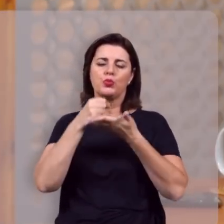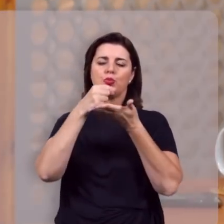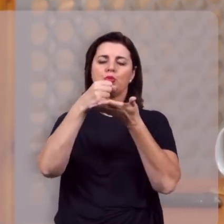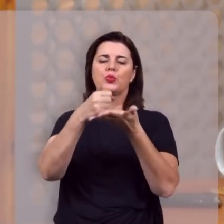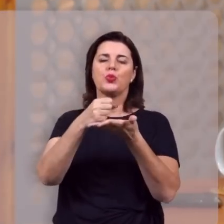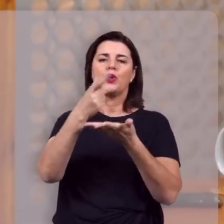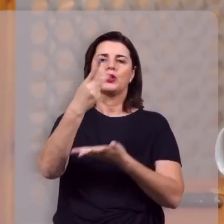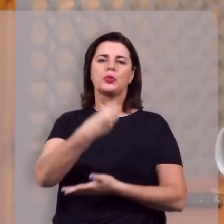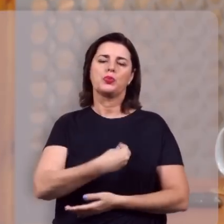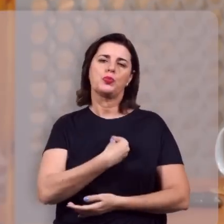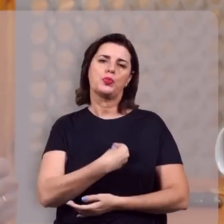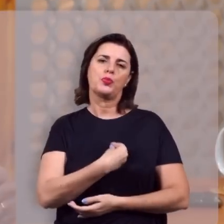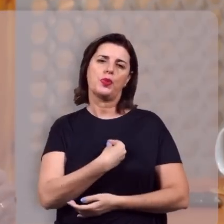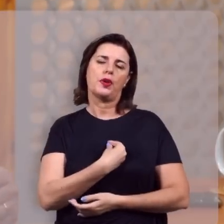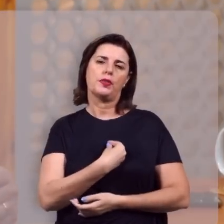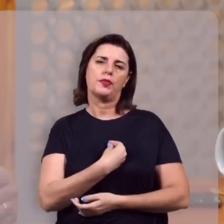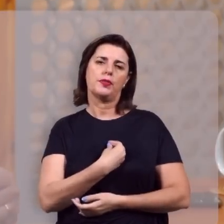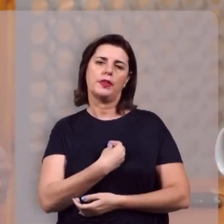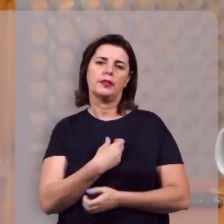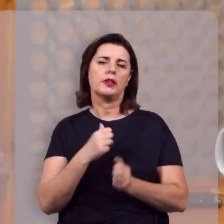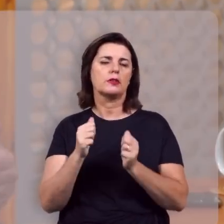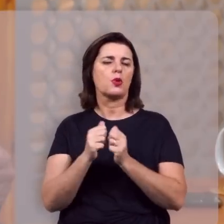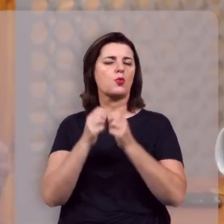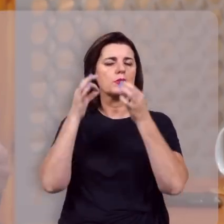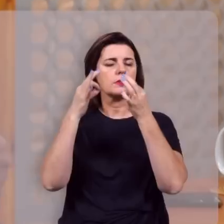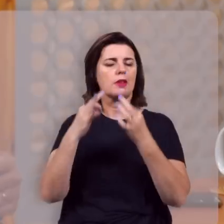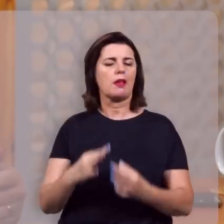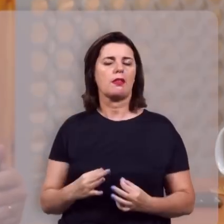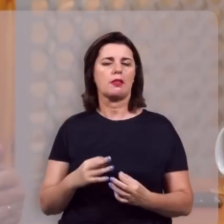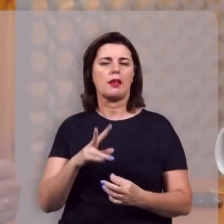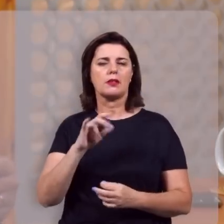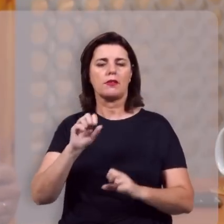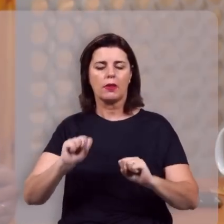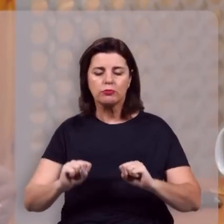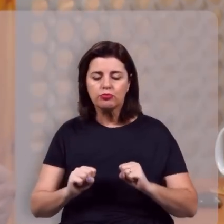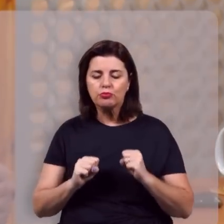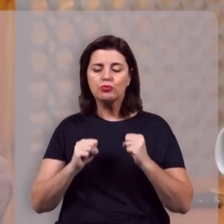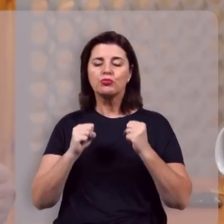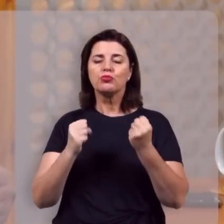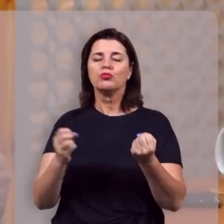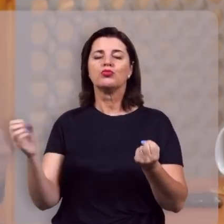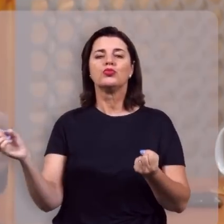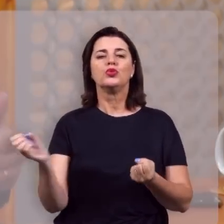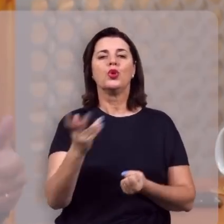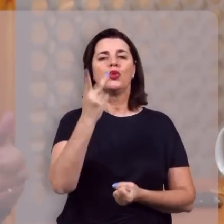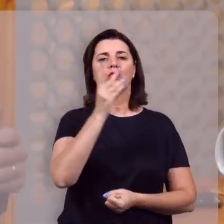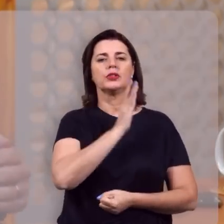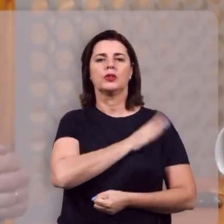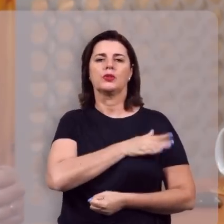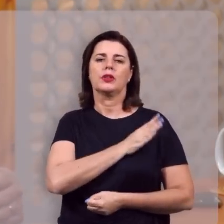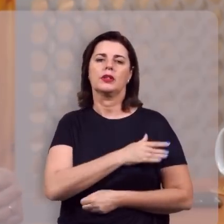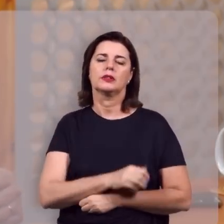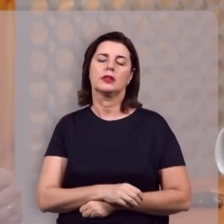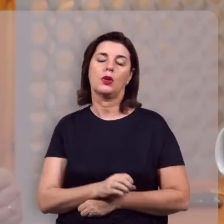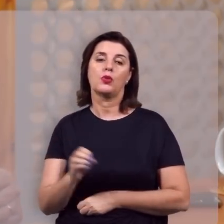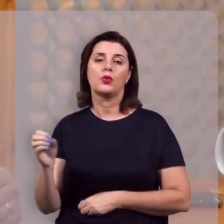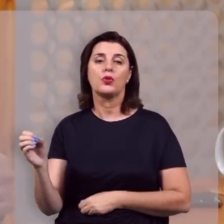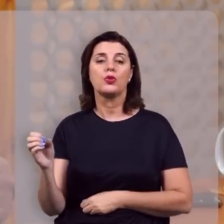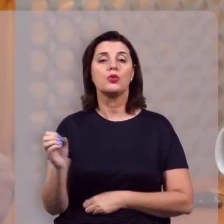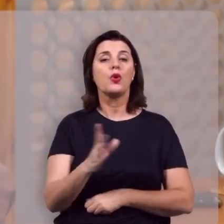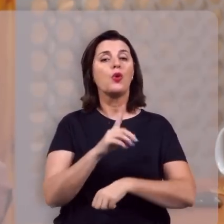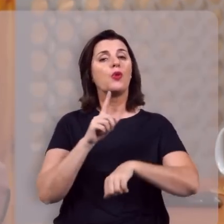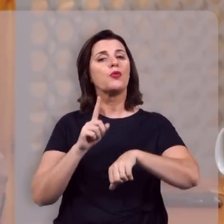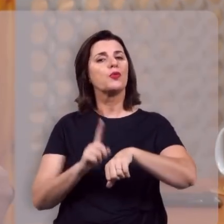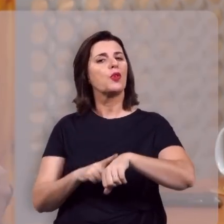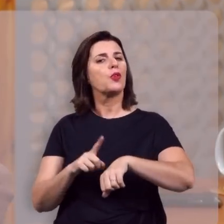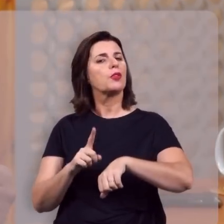vida, sustentando a sua vida. Isso com certeza vai trazer um ânimo novo ao seu coração,